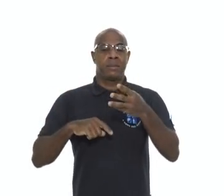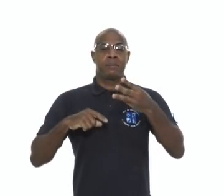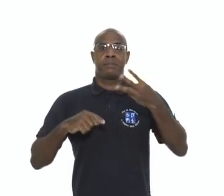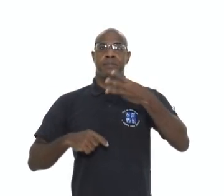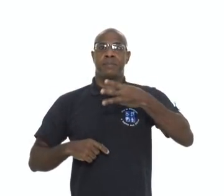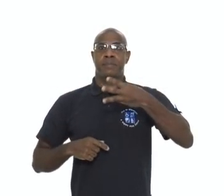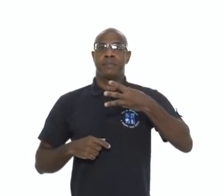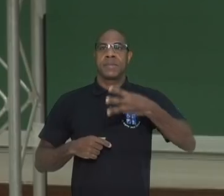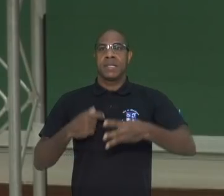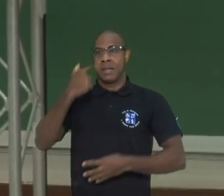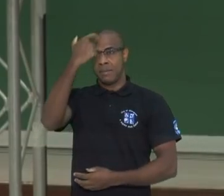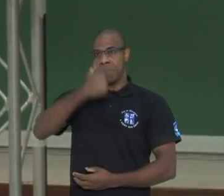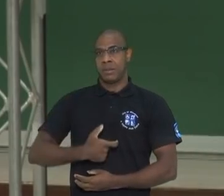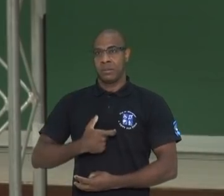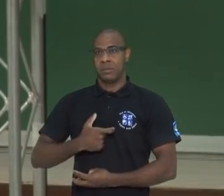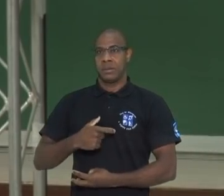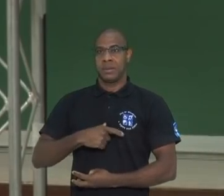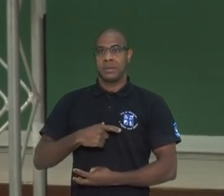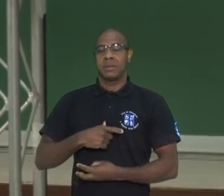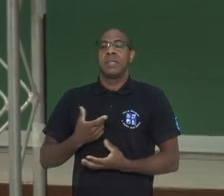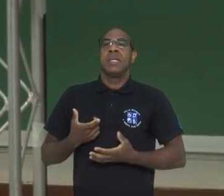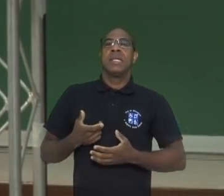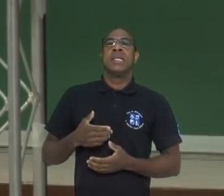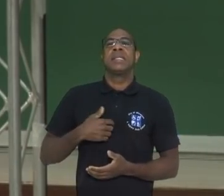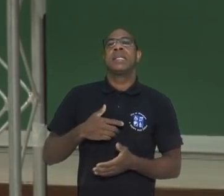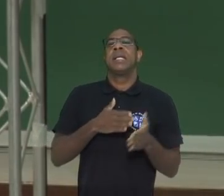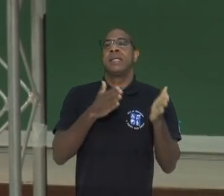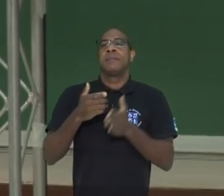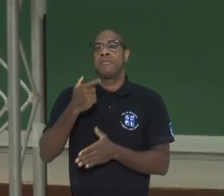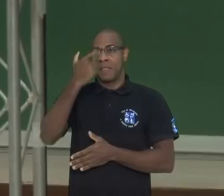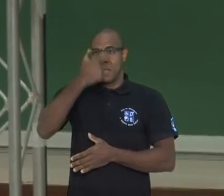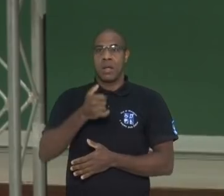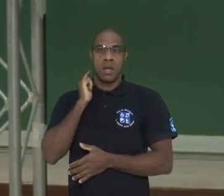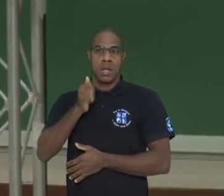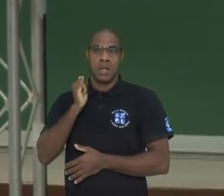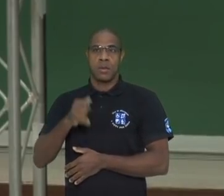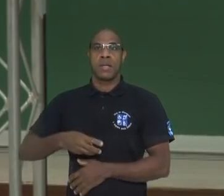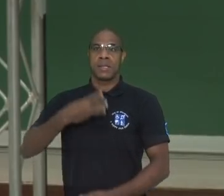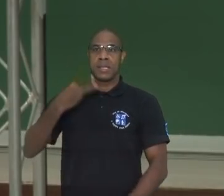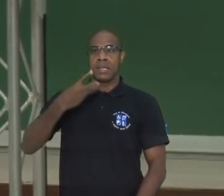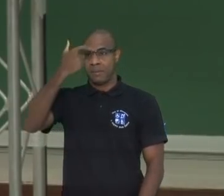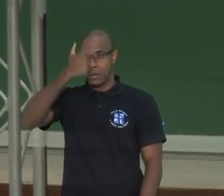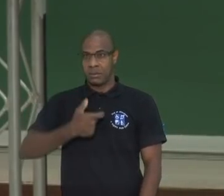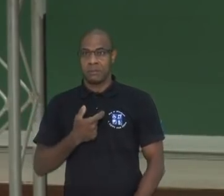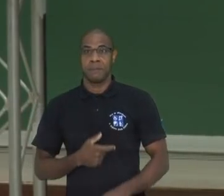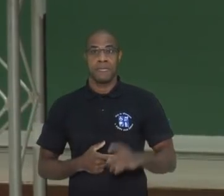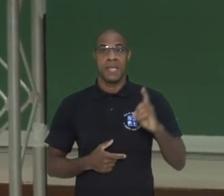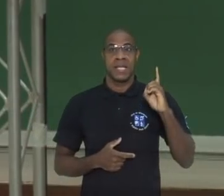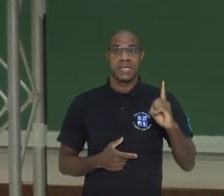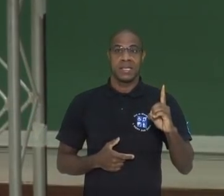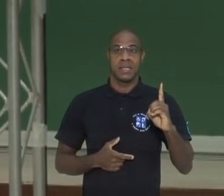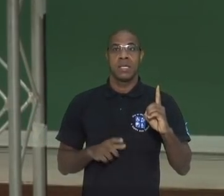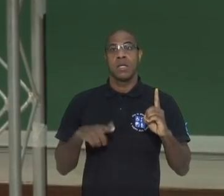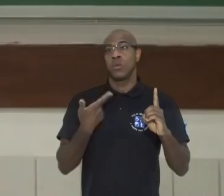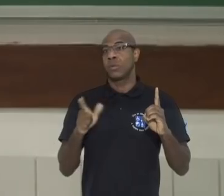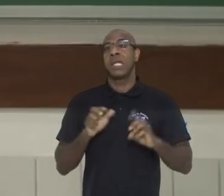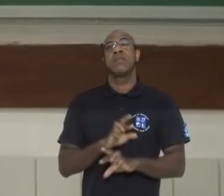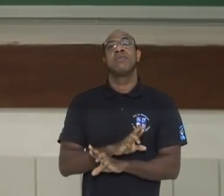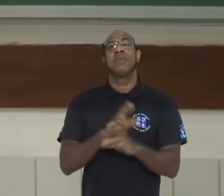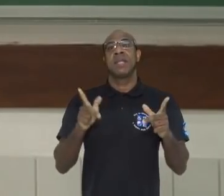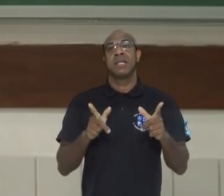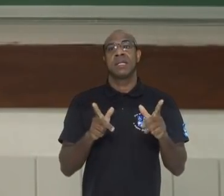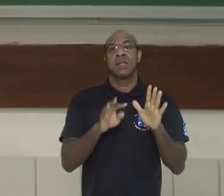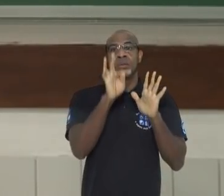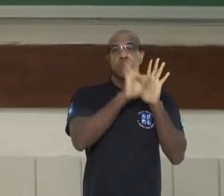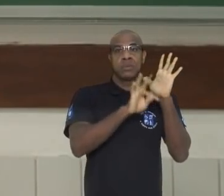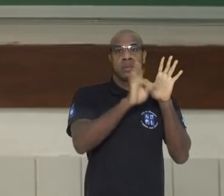tem narrador na primeira pessoa? Ou letra D, não há diferença entre esses textos. Então, o que nós temos